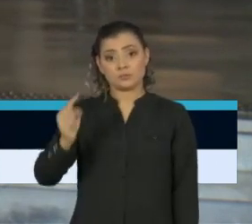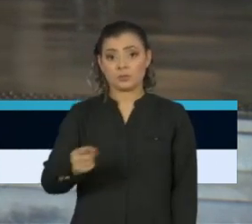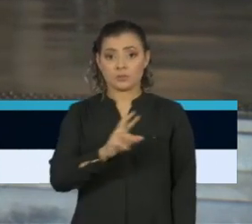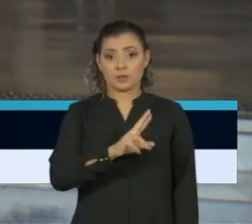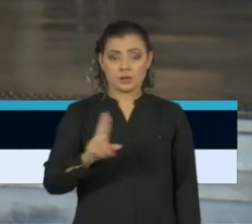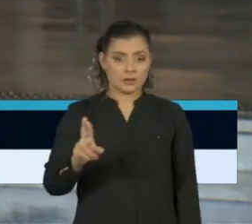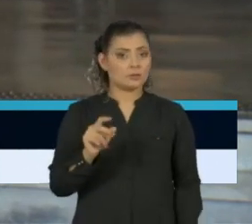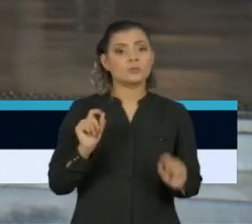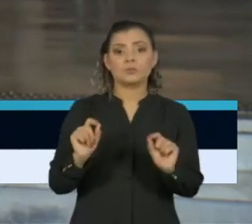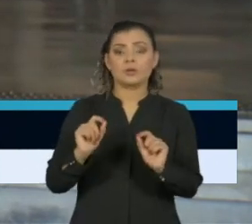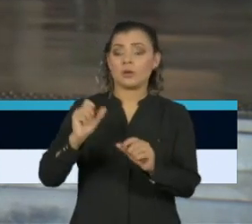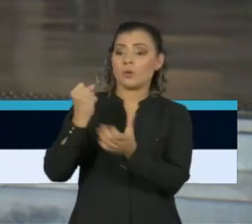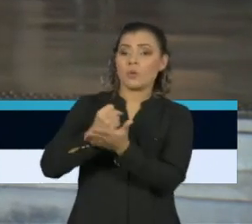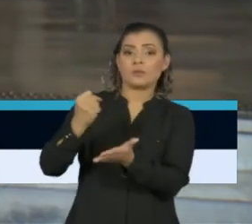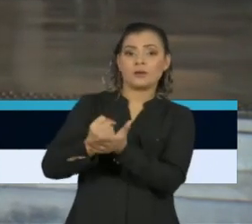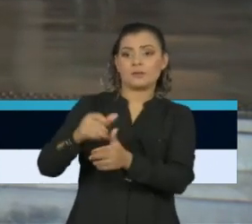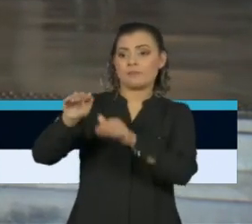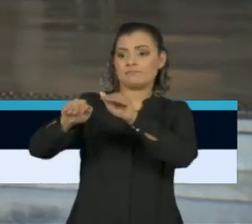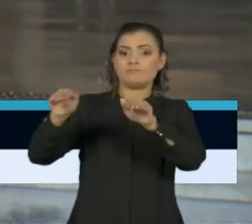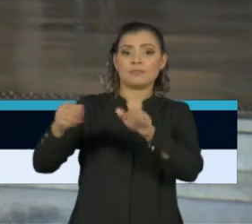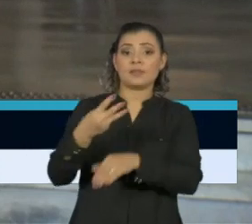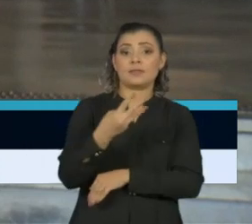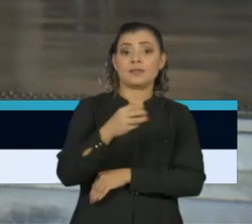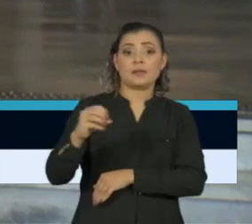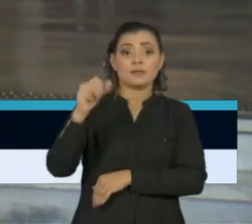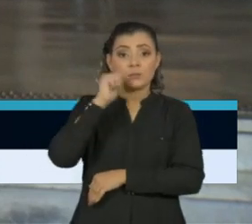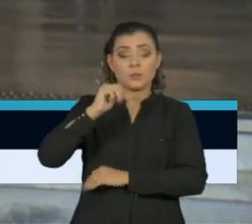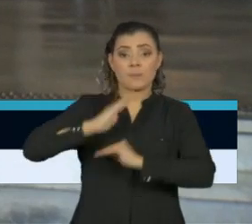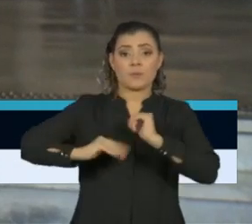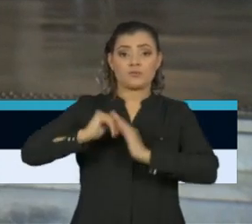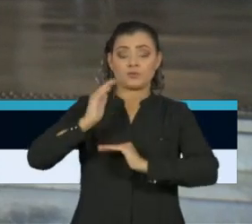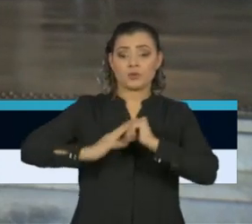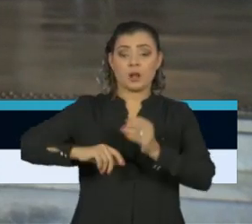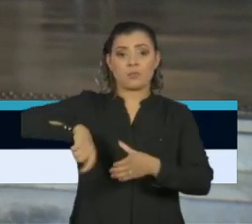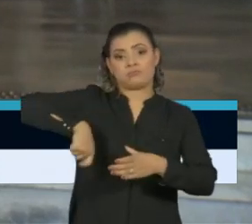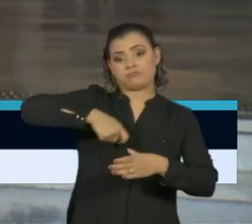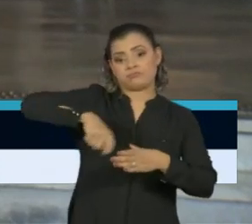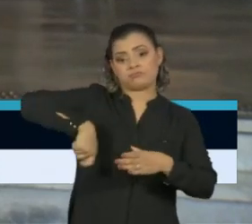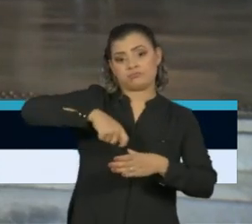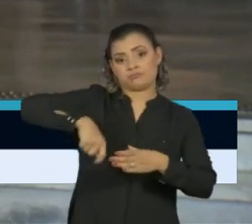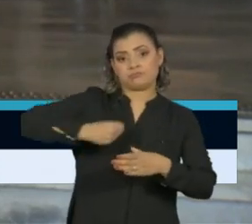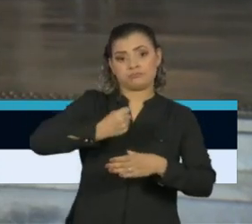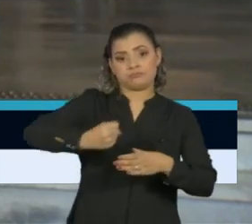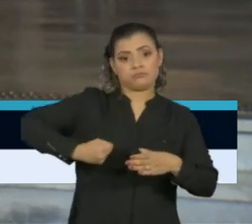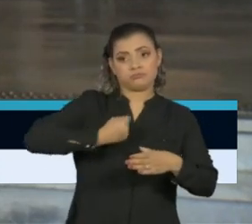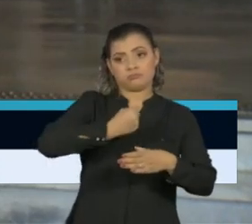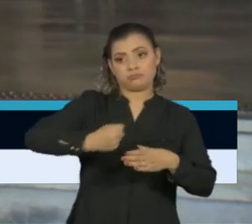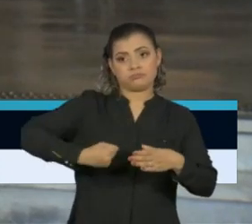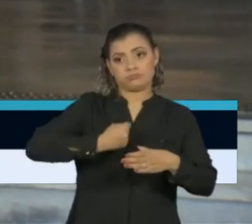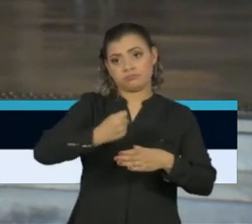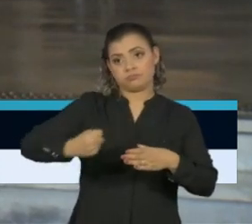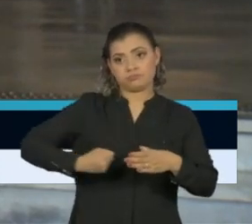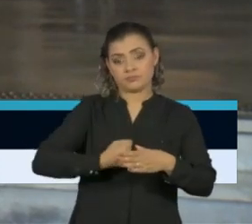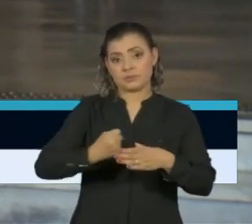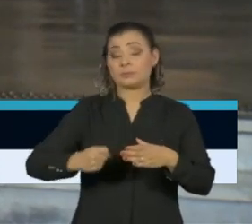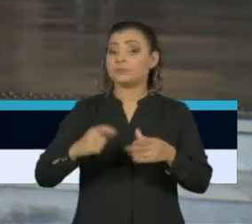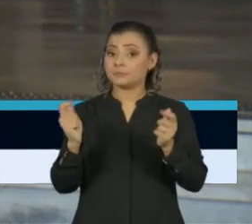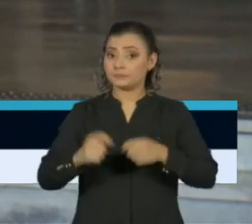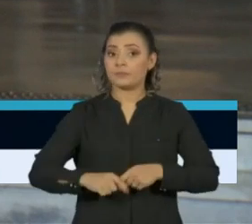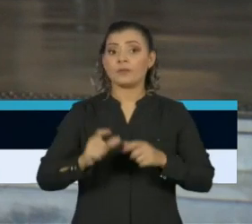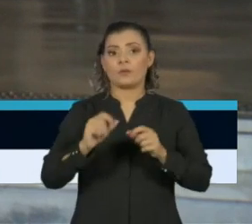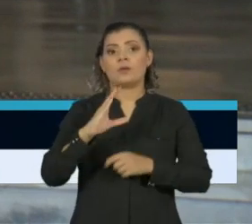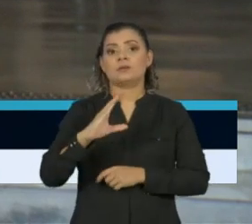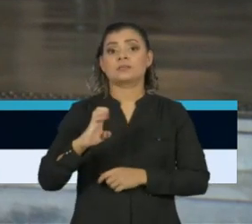R$1.700.000 para a contratação de 300 cozinheiras que vão utilizar as cozinhas nos